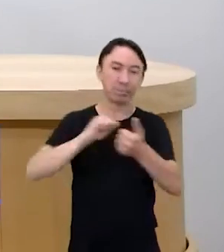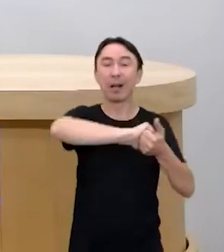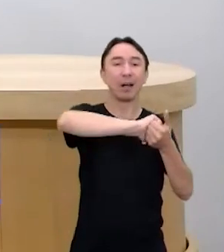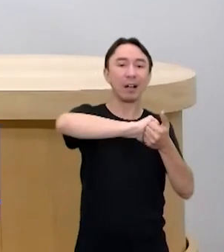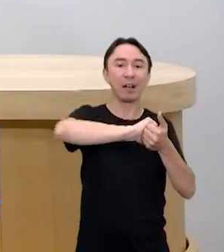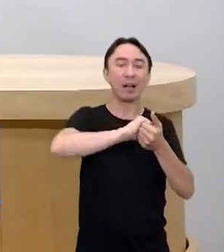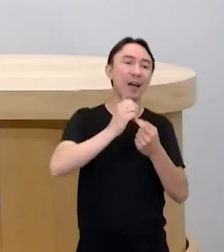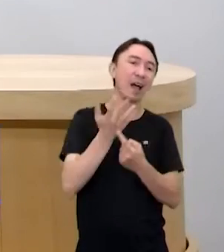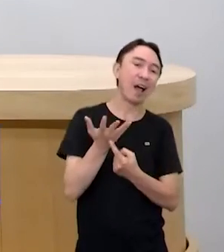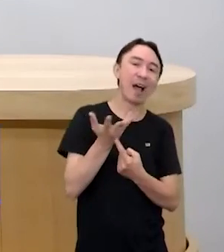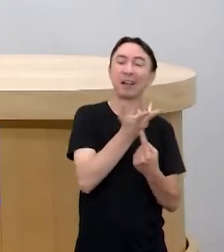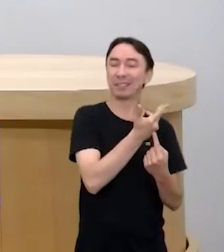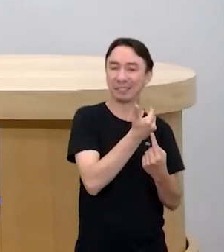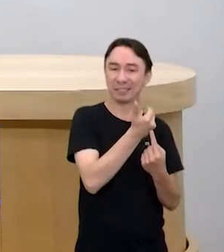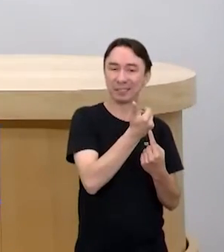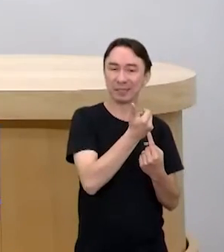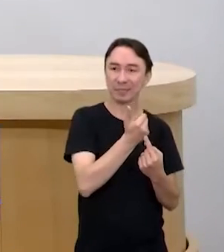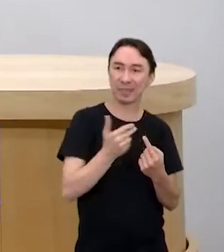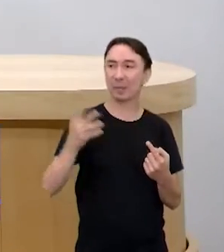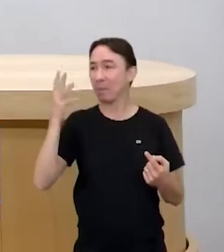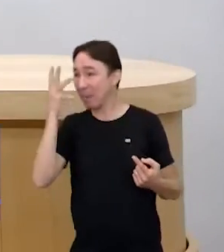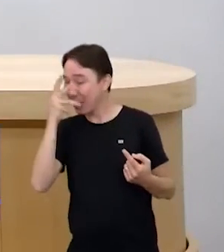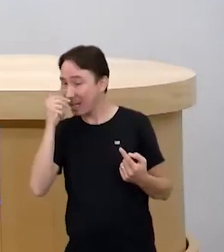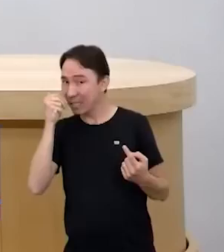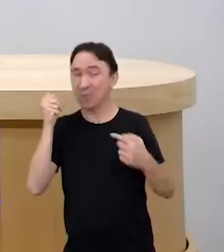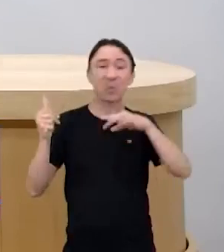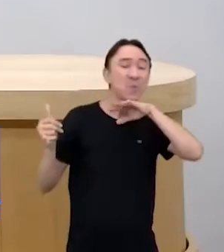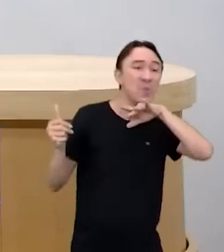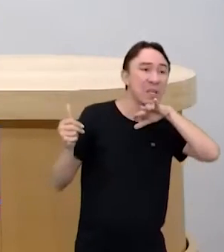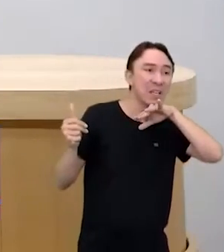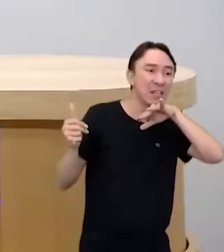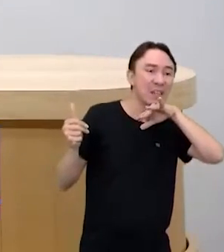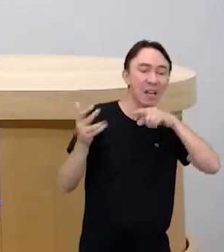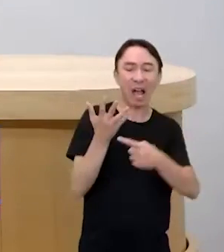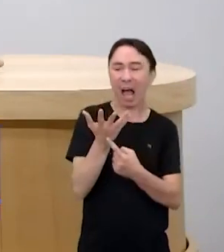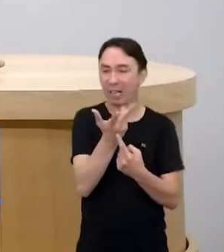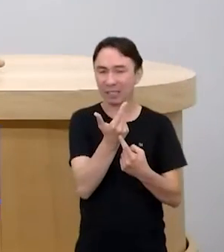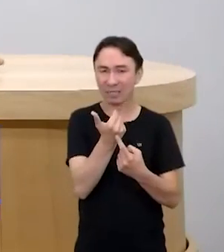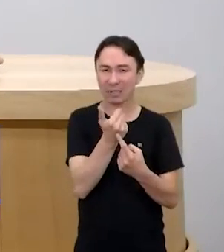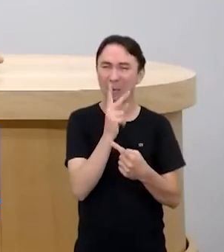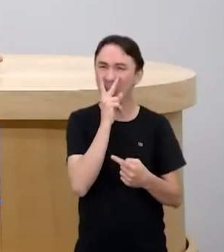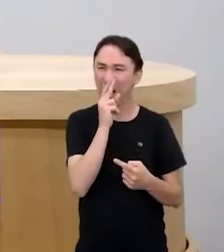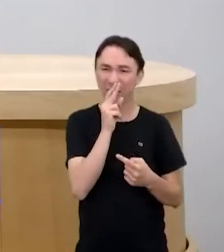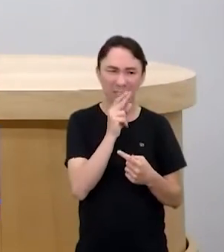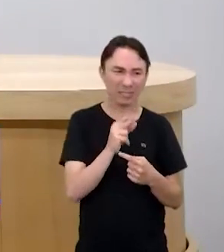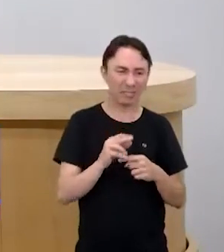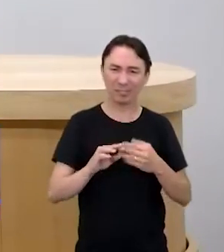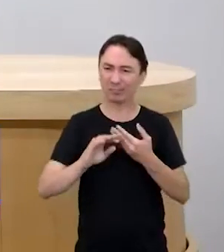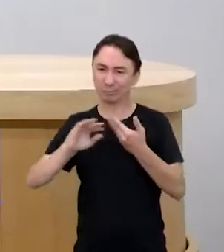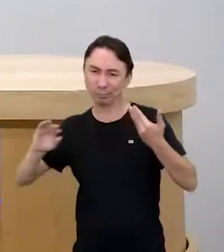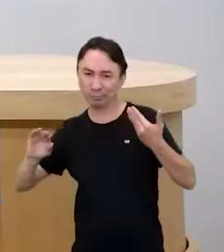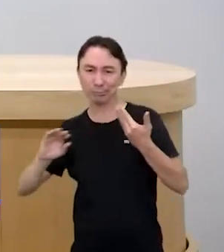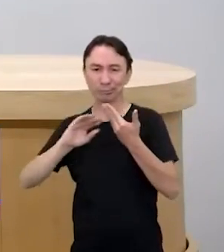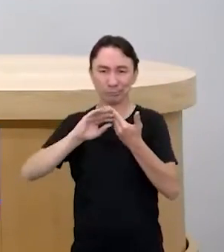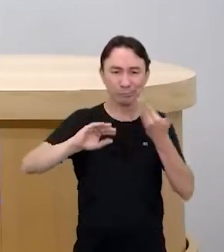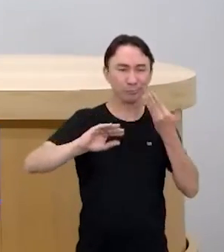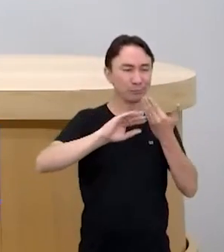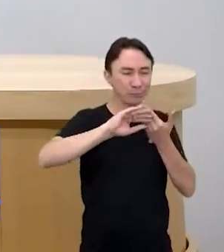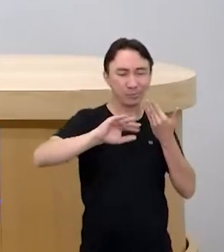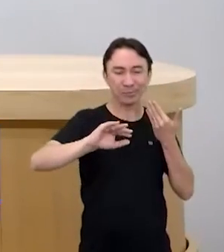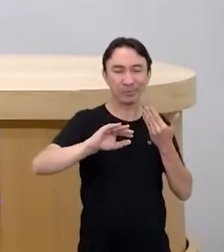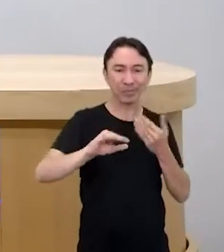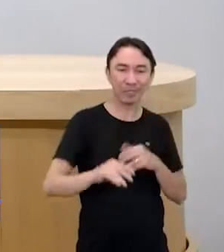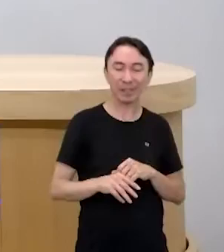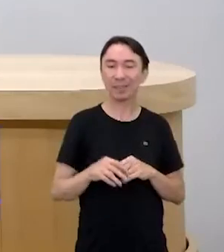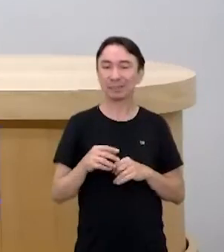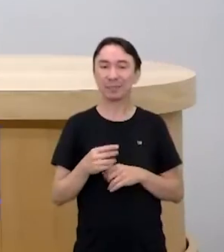Beleza, coisa ruim, arte. Então, às vezes, parece que essas coisas estão realmente meio dissociadas. E quando o Matisse fala, eu